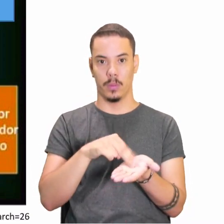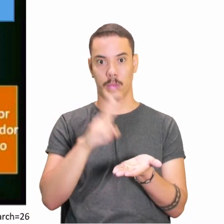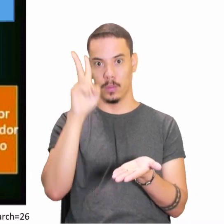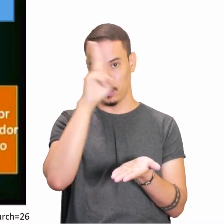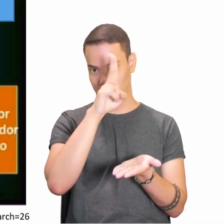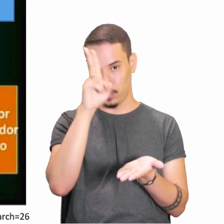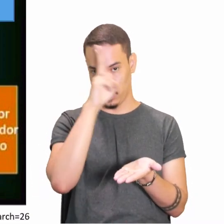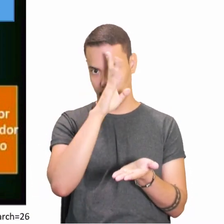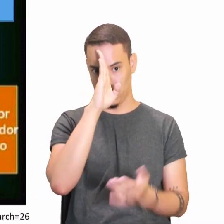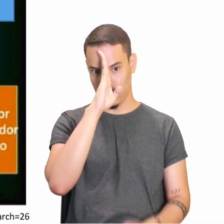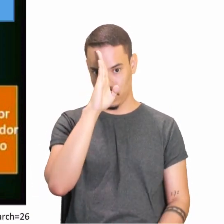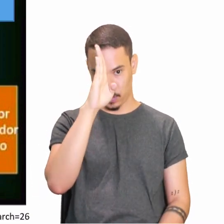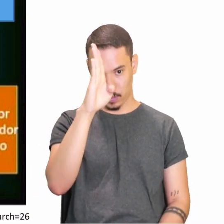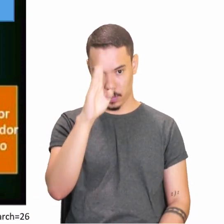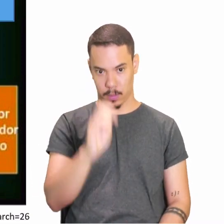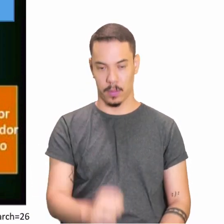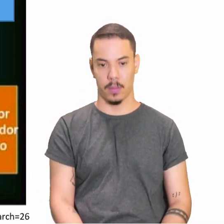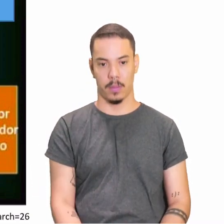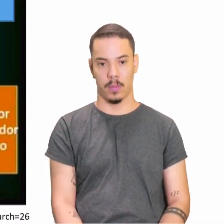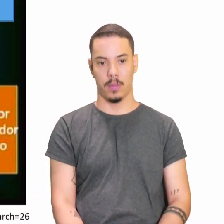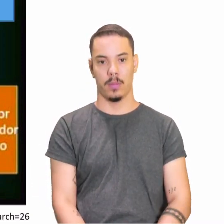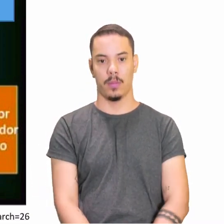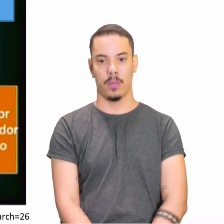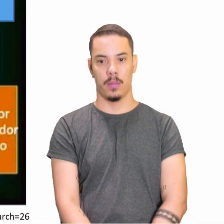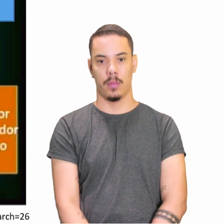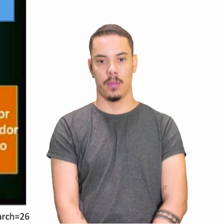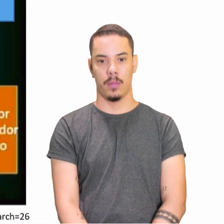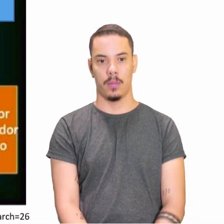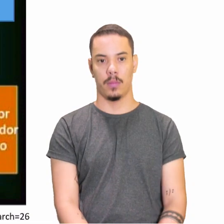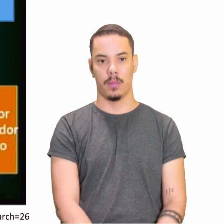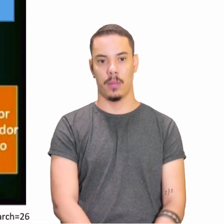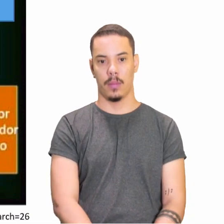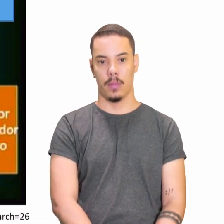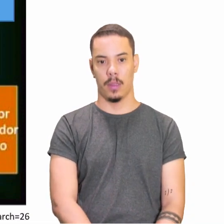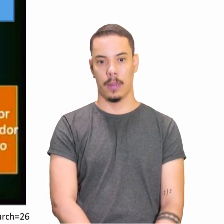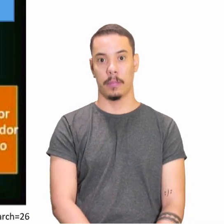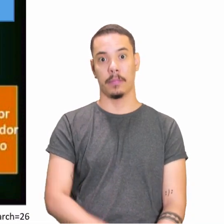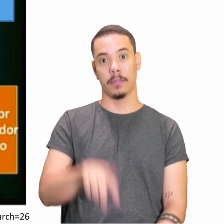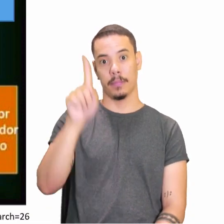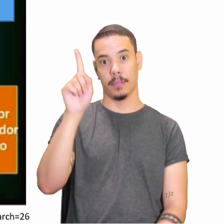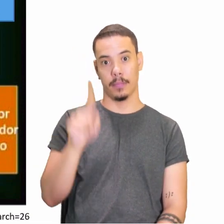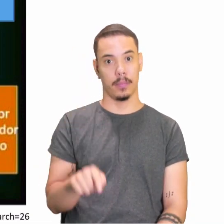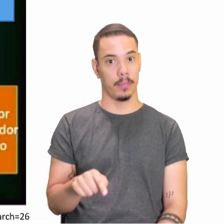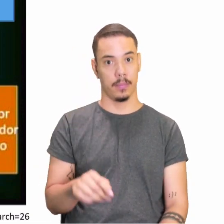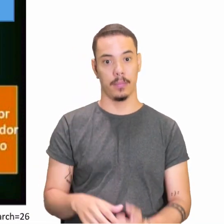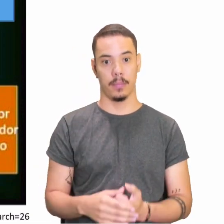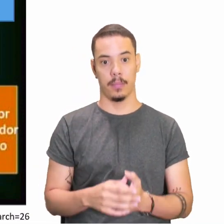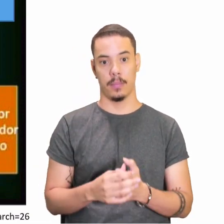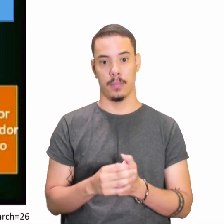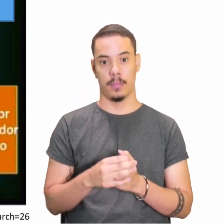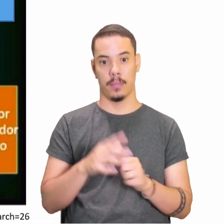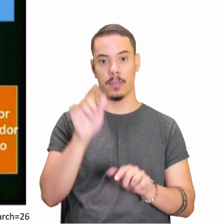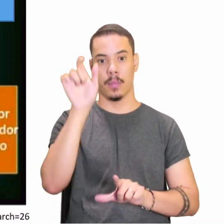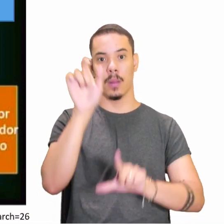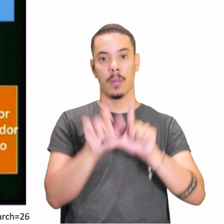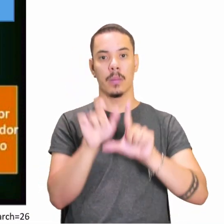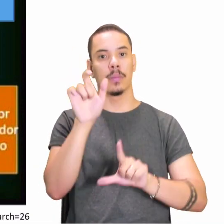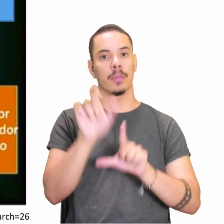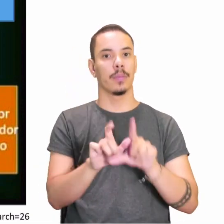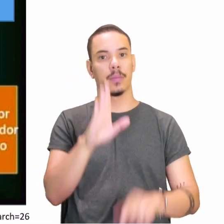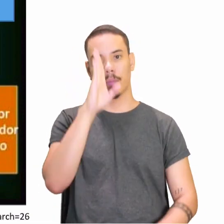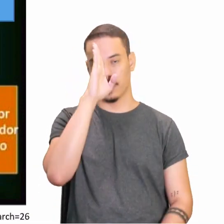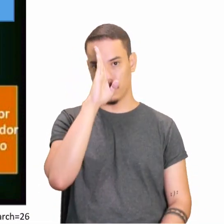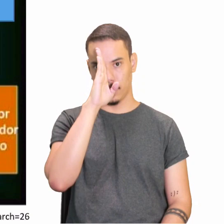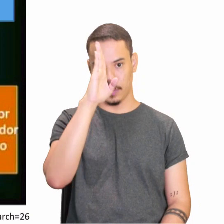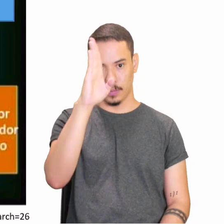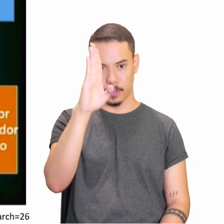história, ele é centrado no protagonista, no personagem principal. Beleza. E daí nós vamos